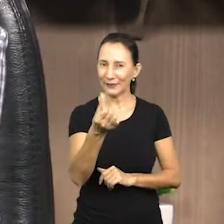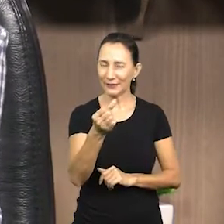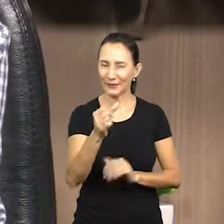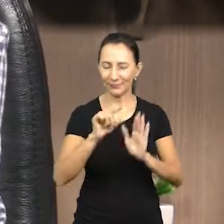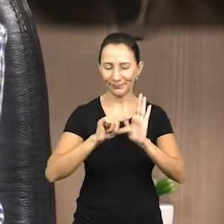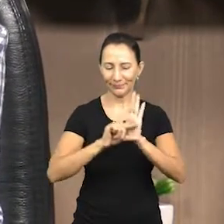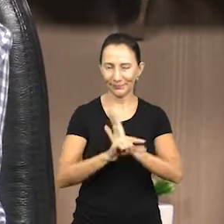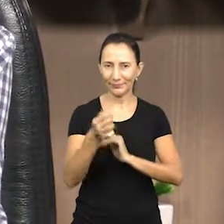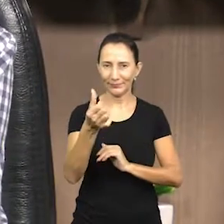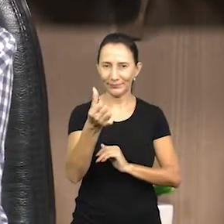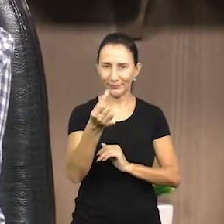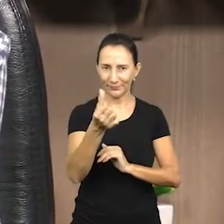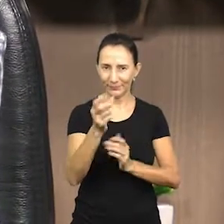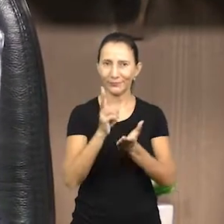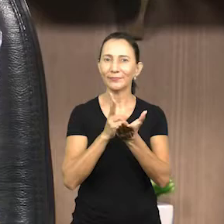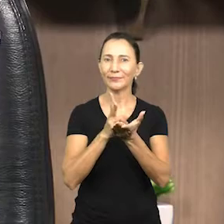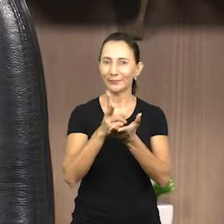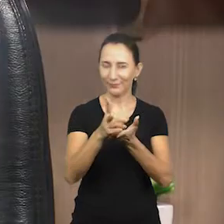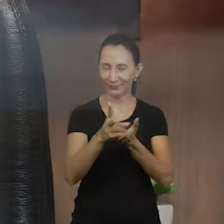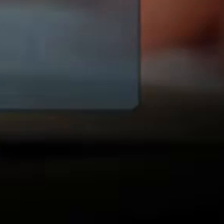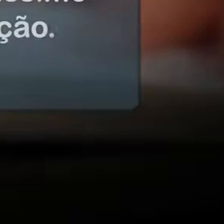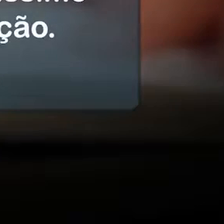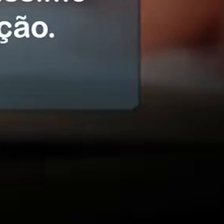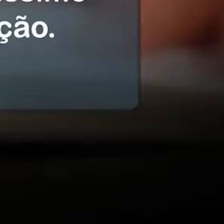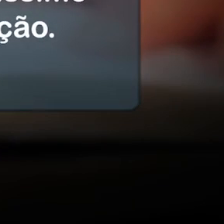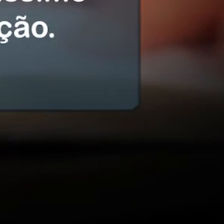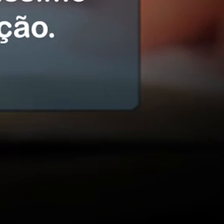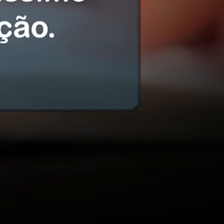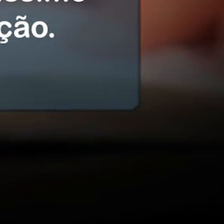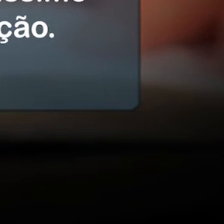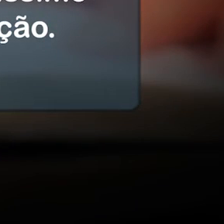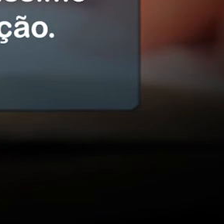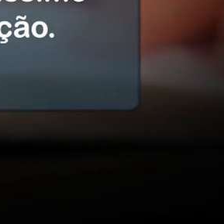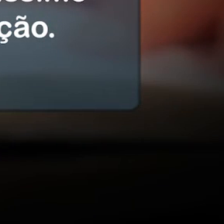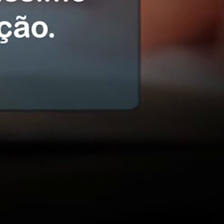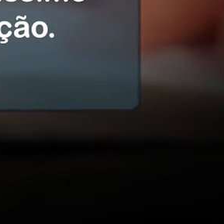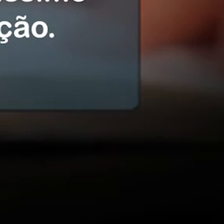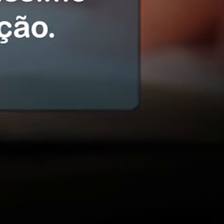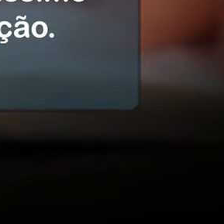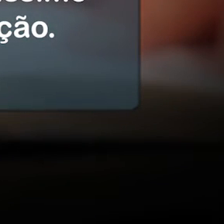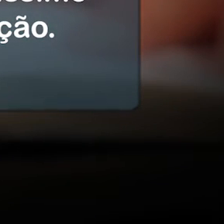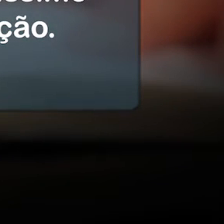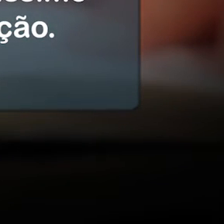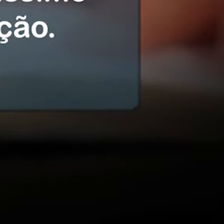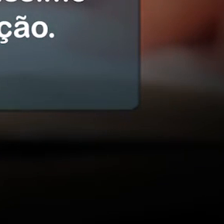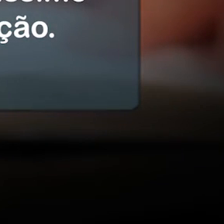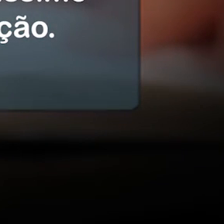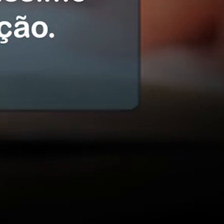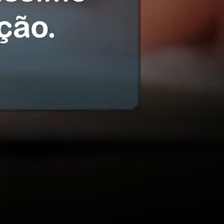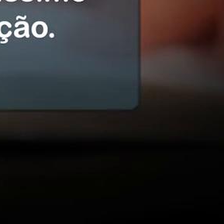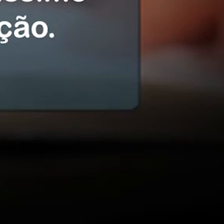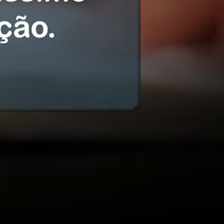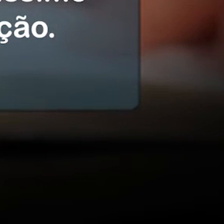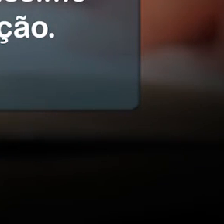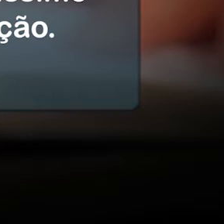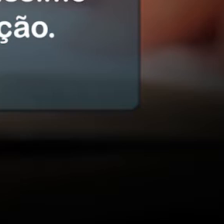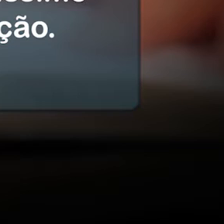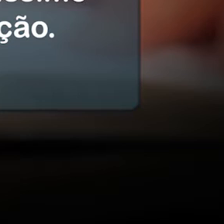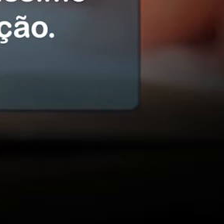versículos 16 em diante. E aconteceu que, indo nós, quer dizer, os